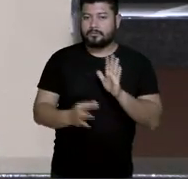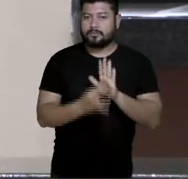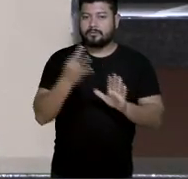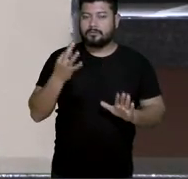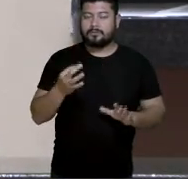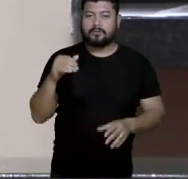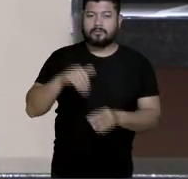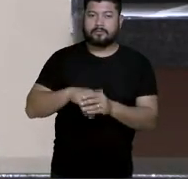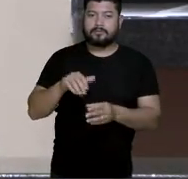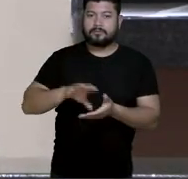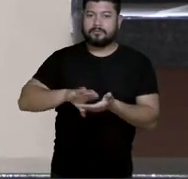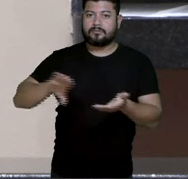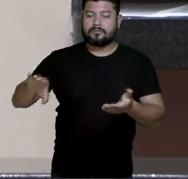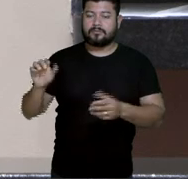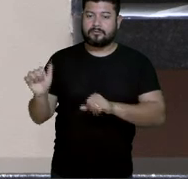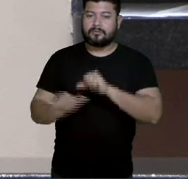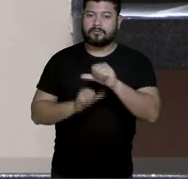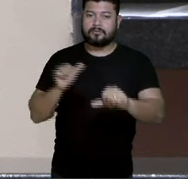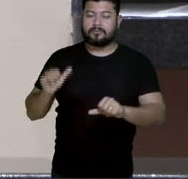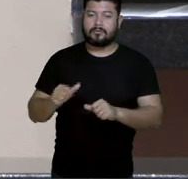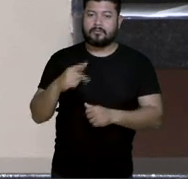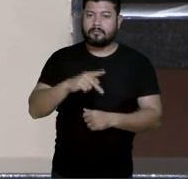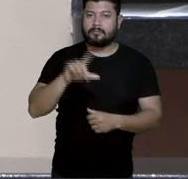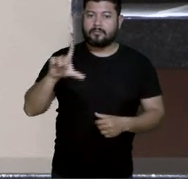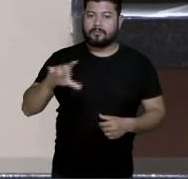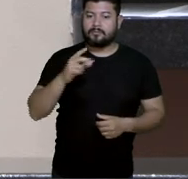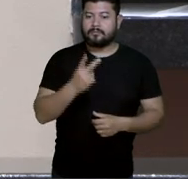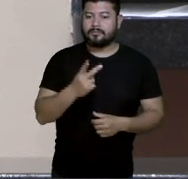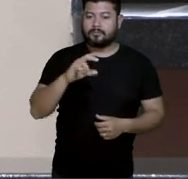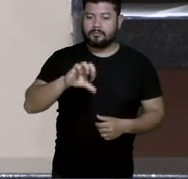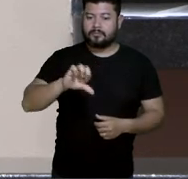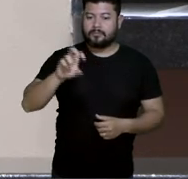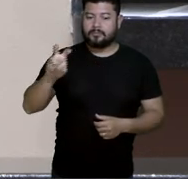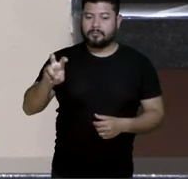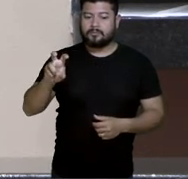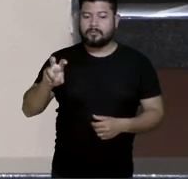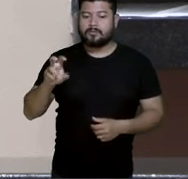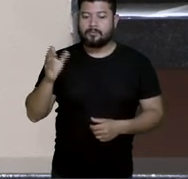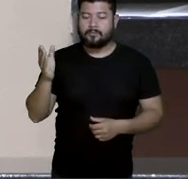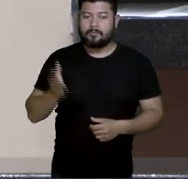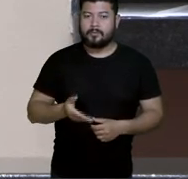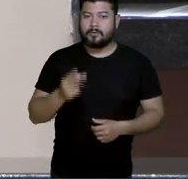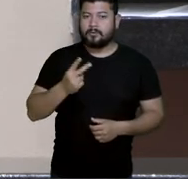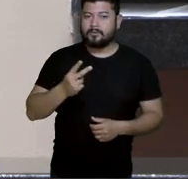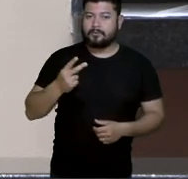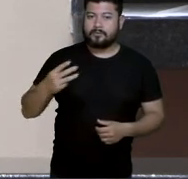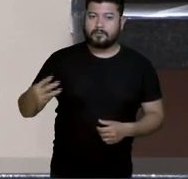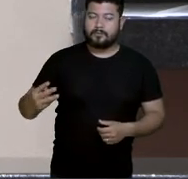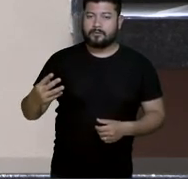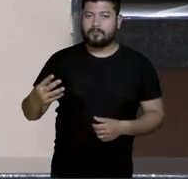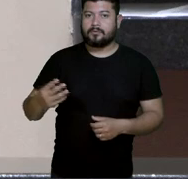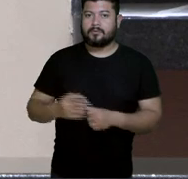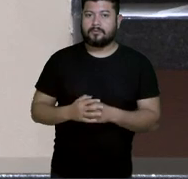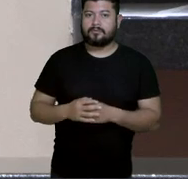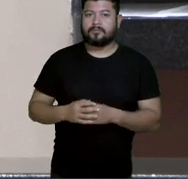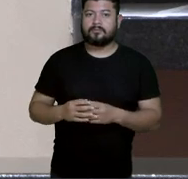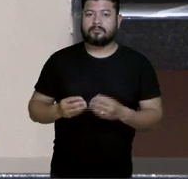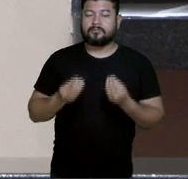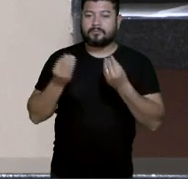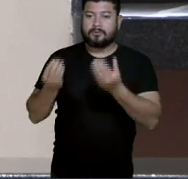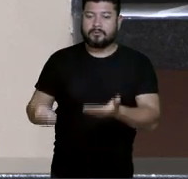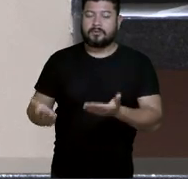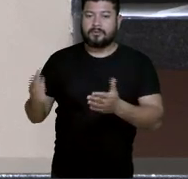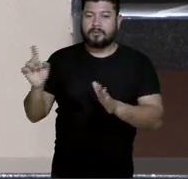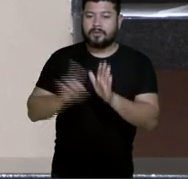emenda modificativa anexada ao PL 295/2024, que concede anistia aos servidores públicos estaduais titulares de cargo